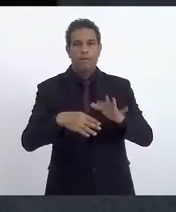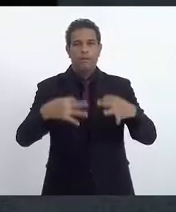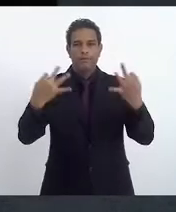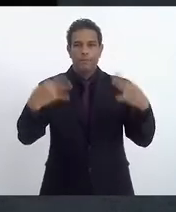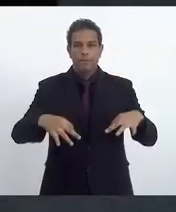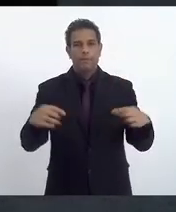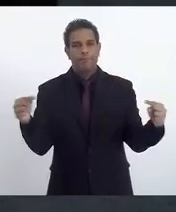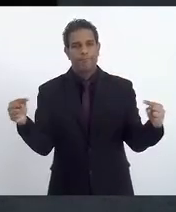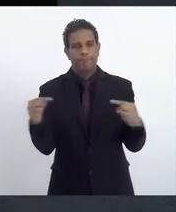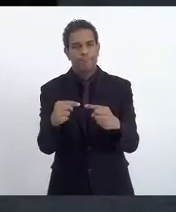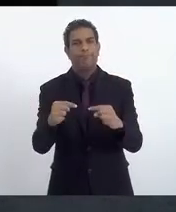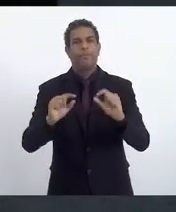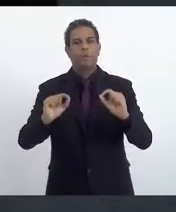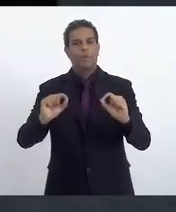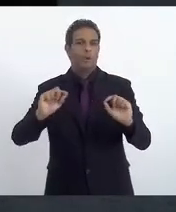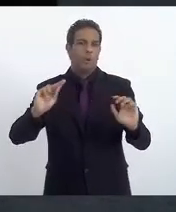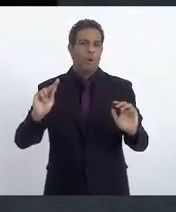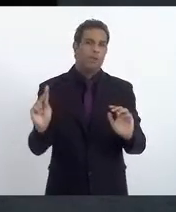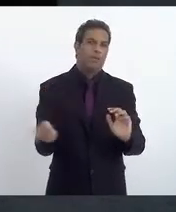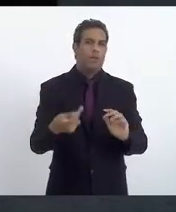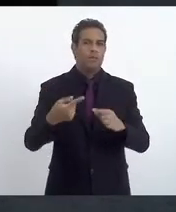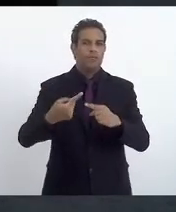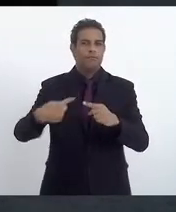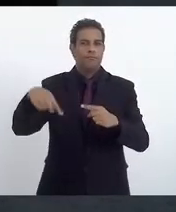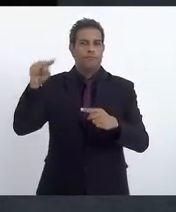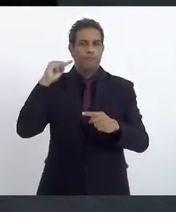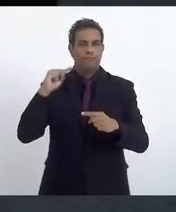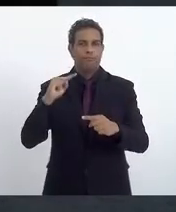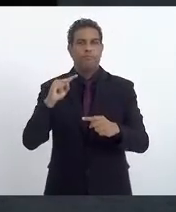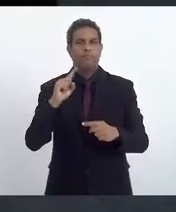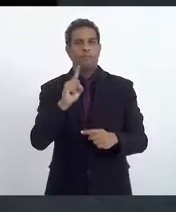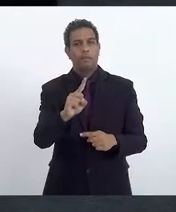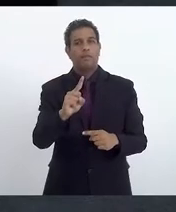exatidão o ocorrido na